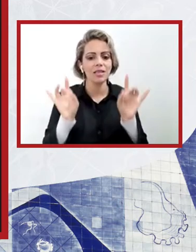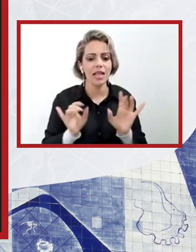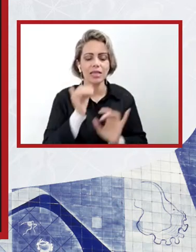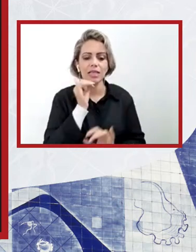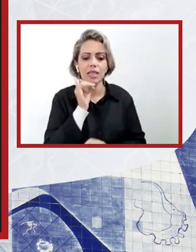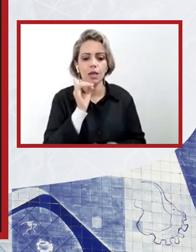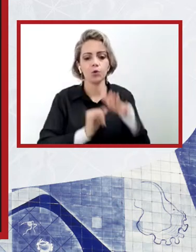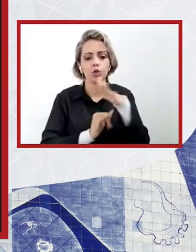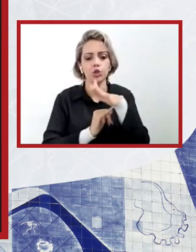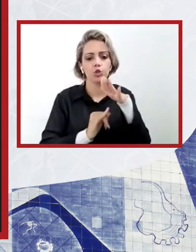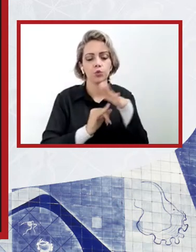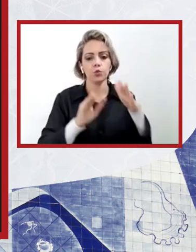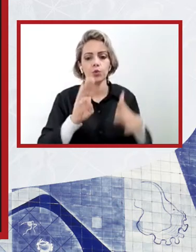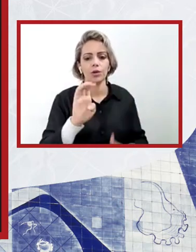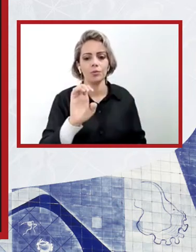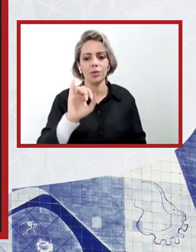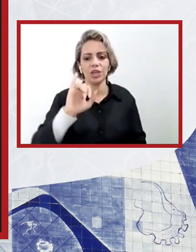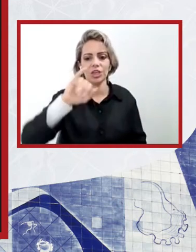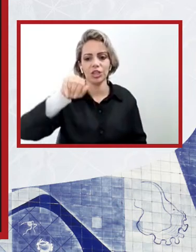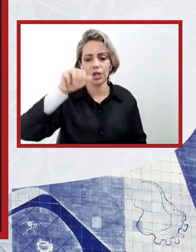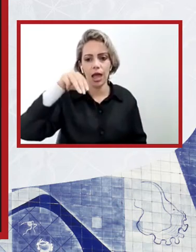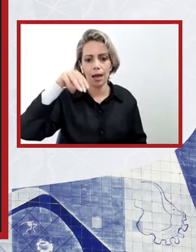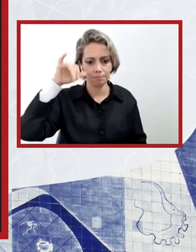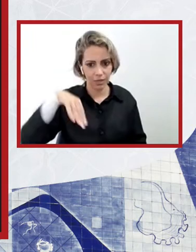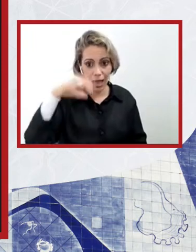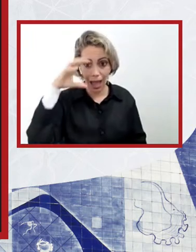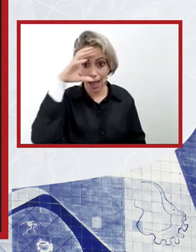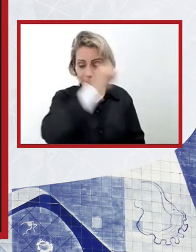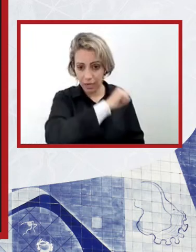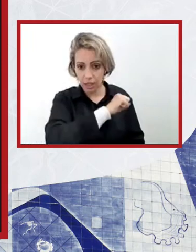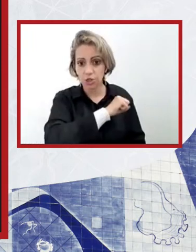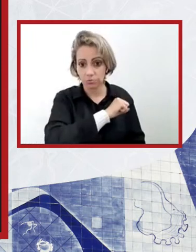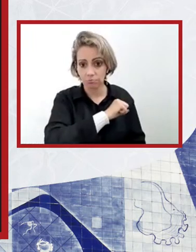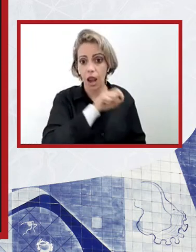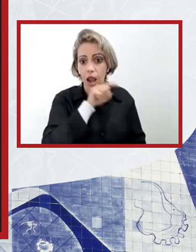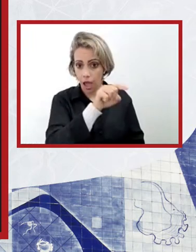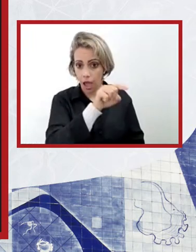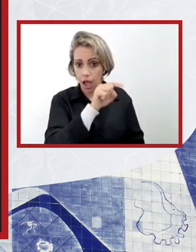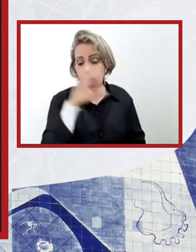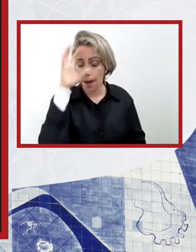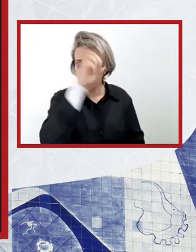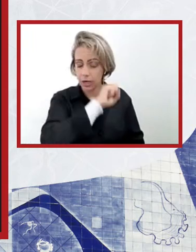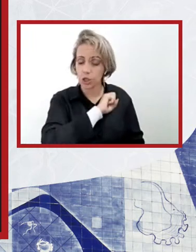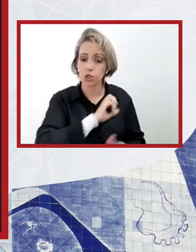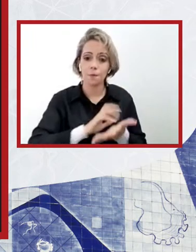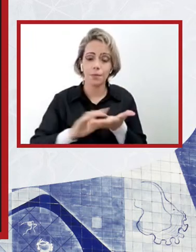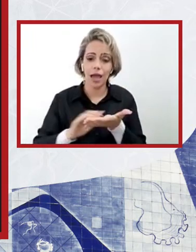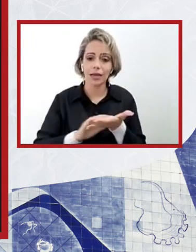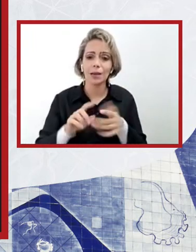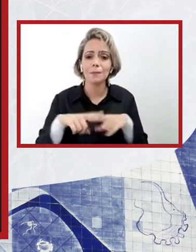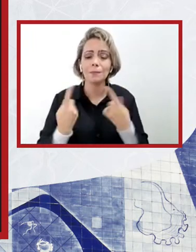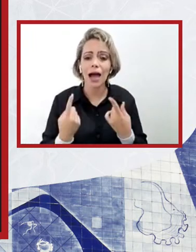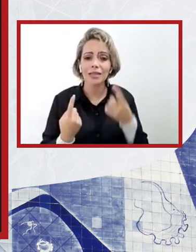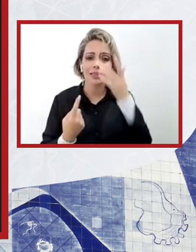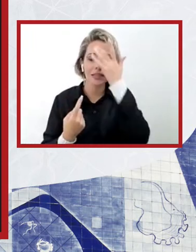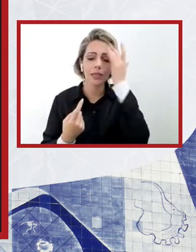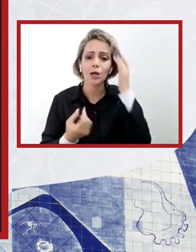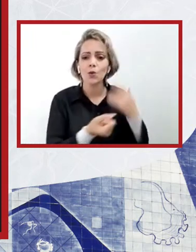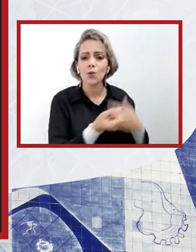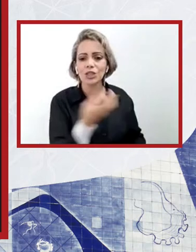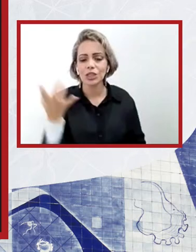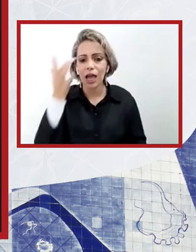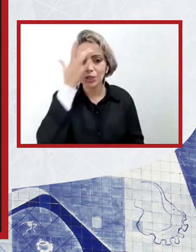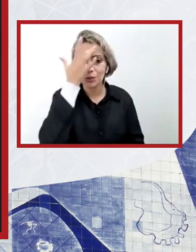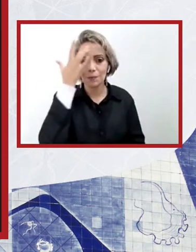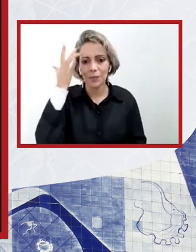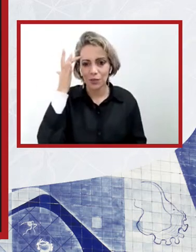exemplo. Então, eles aprenderam braille. Então, mas é muito pequeno o número de pessoas cegas que chegam à universidade